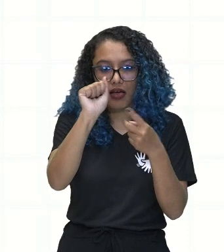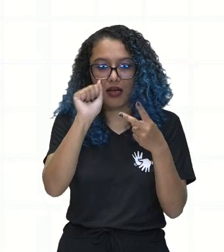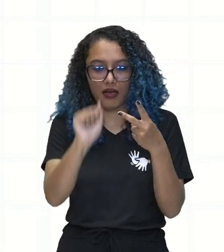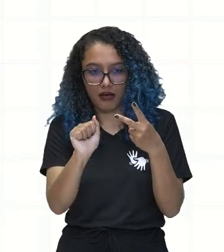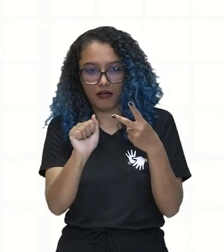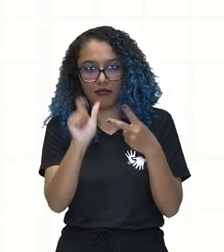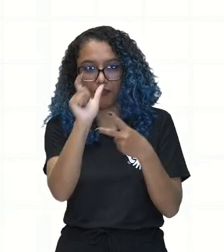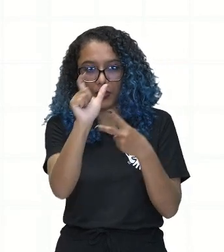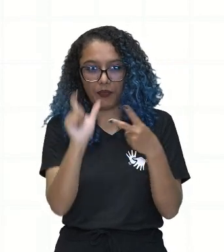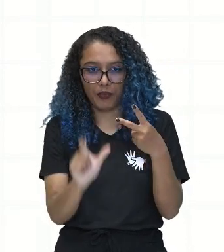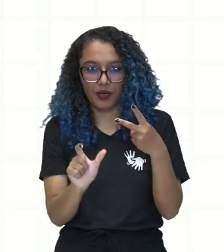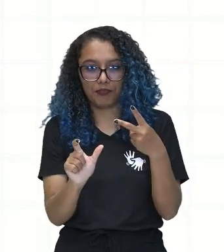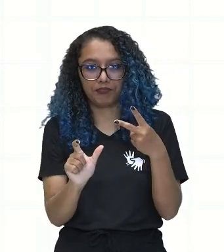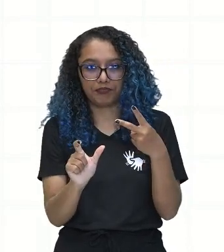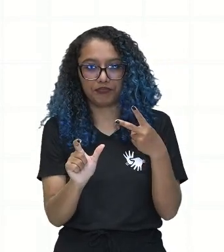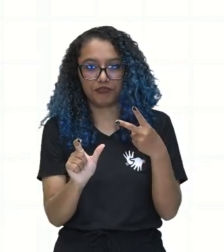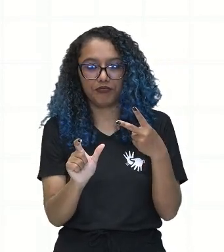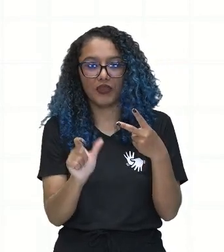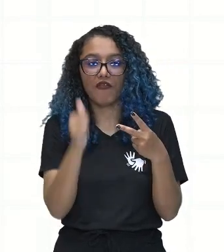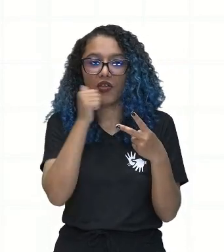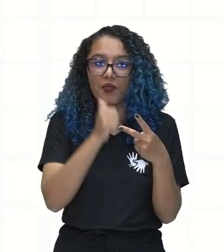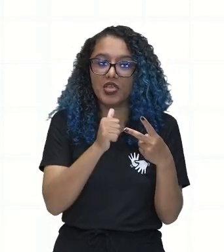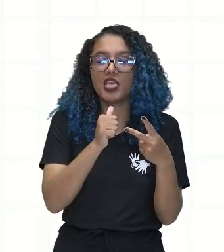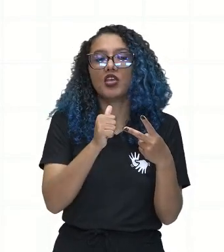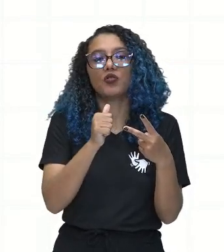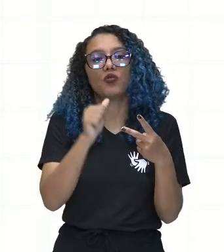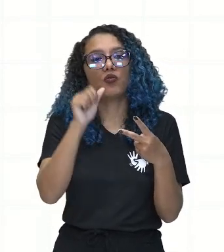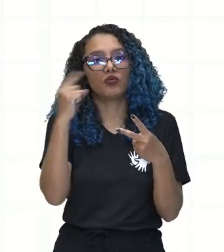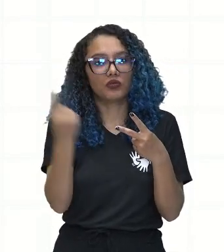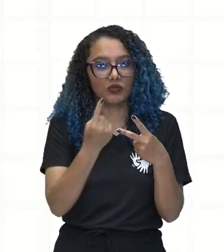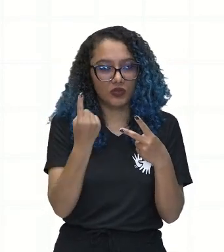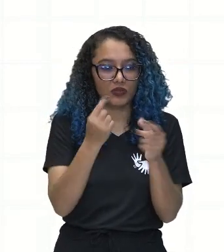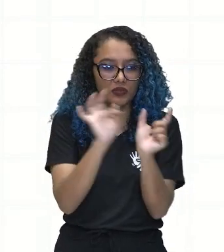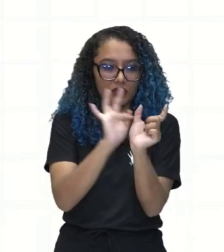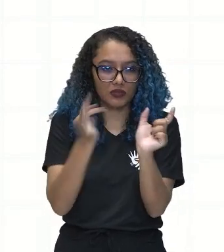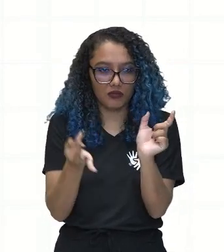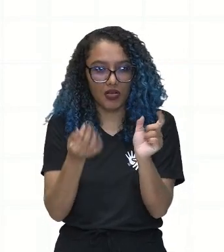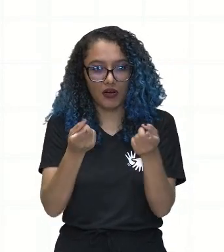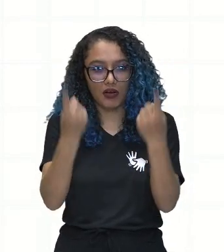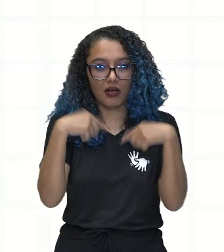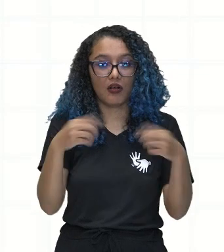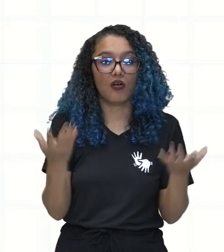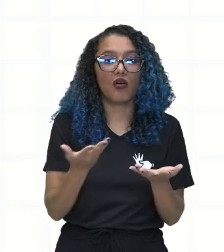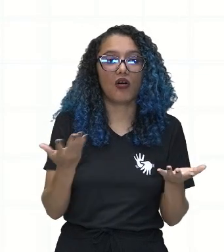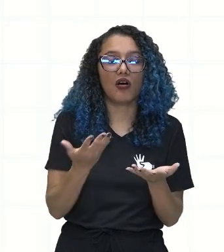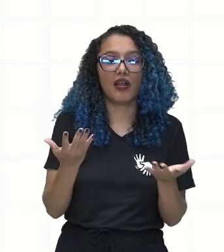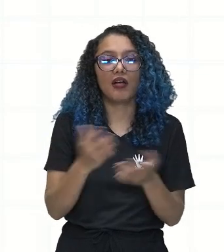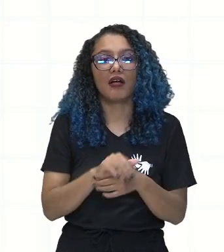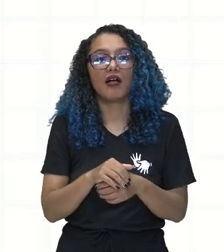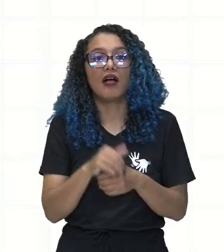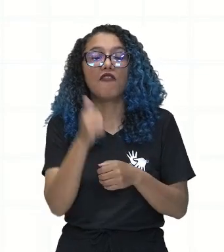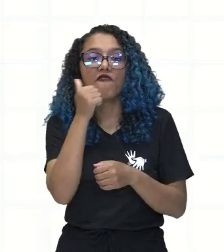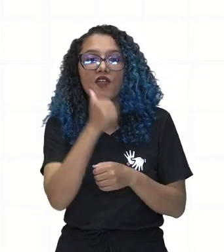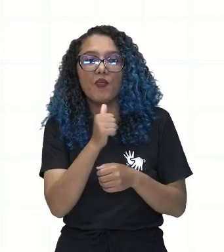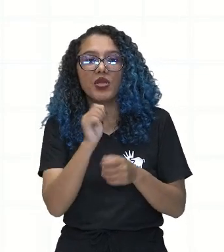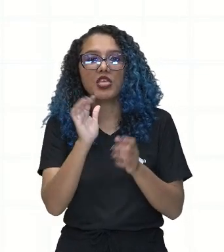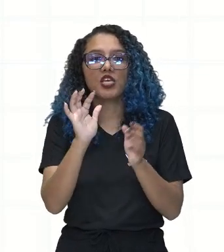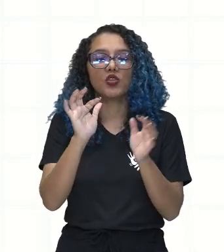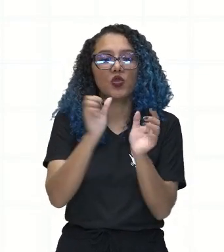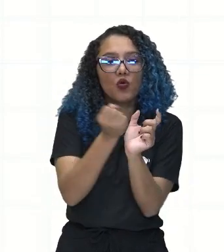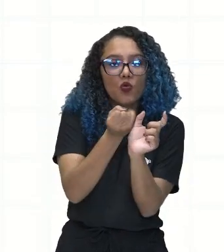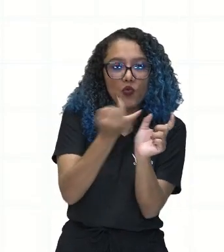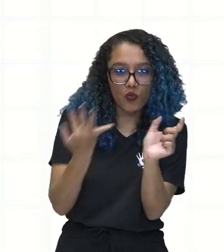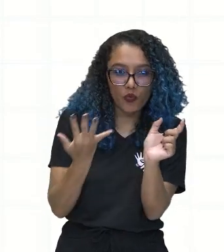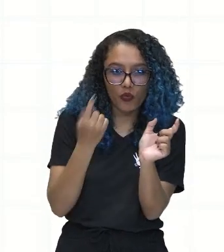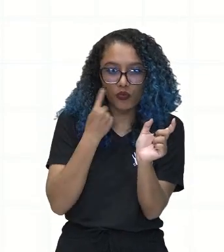Singular. Feminino plural, elas próprias costuravam suas roupas.